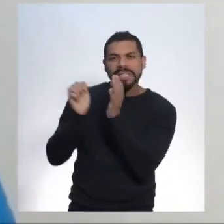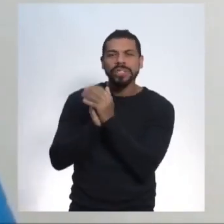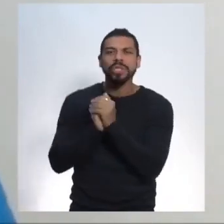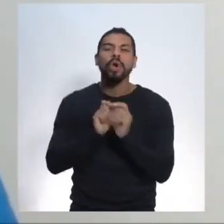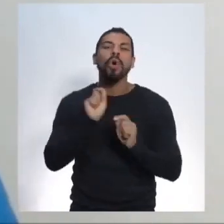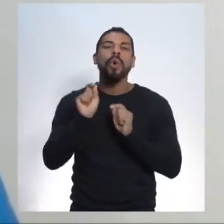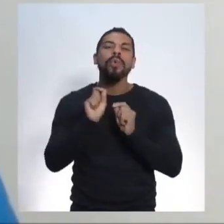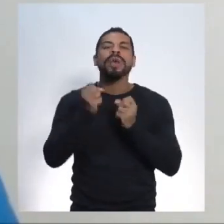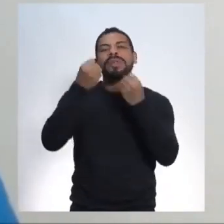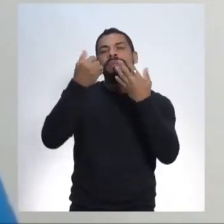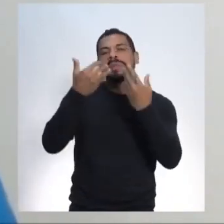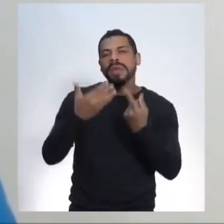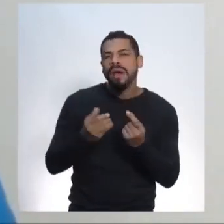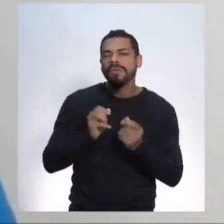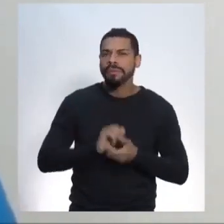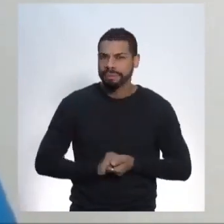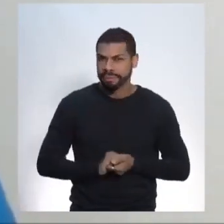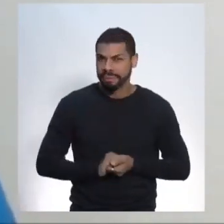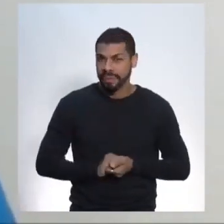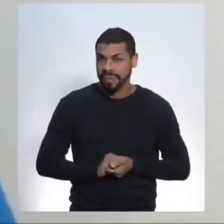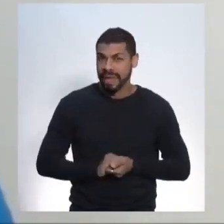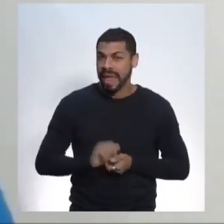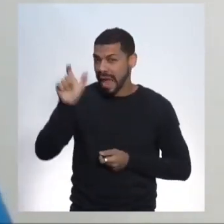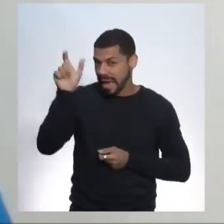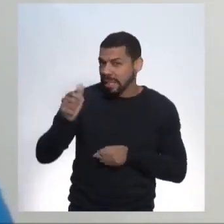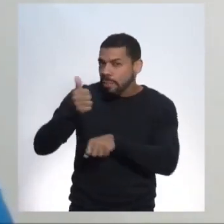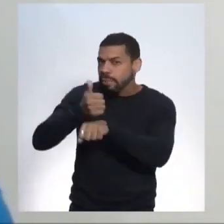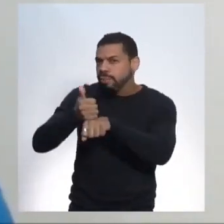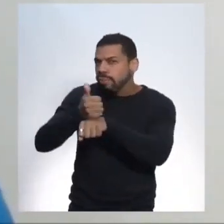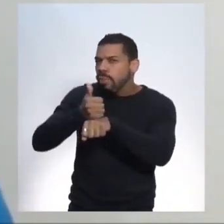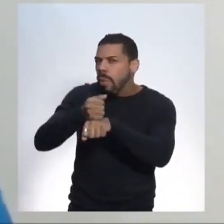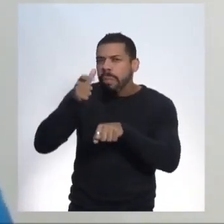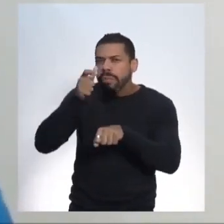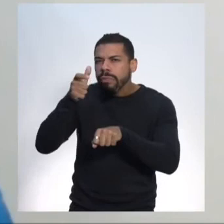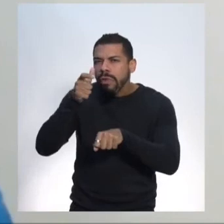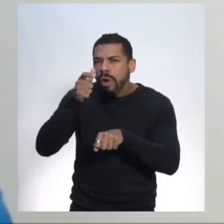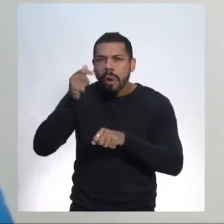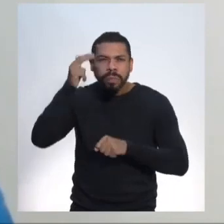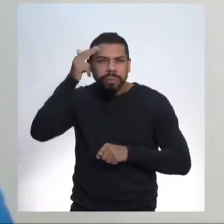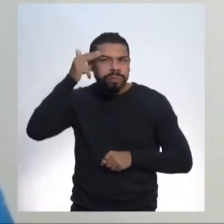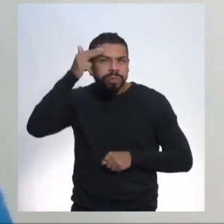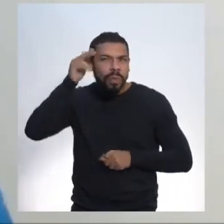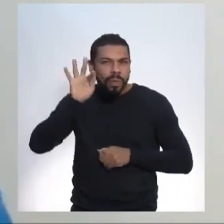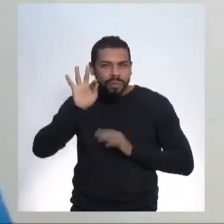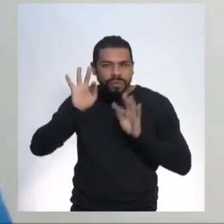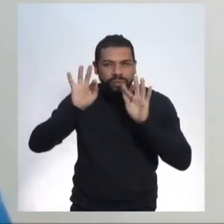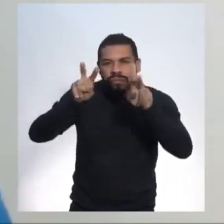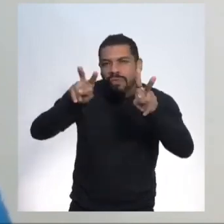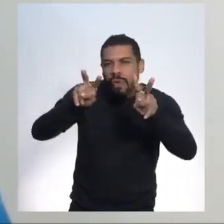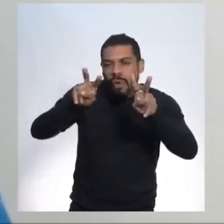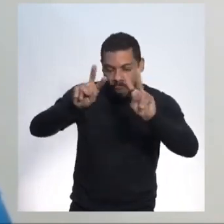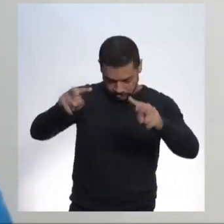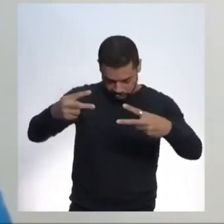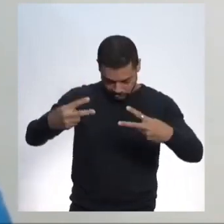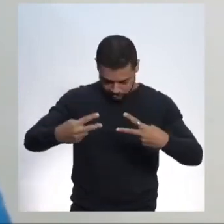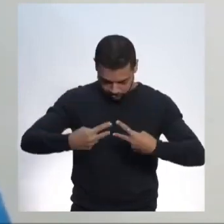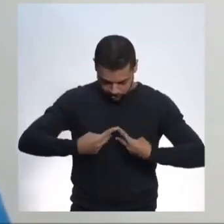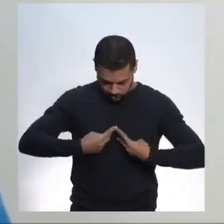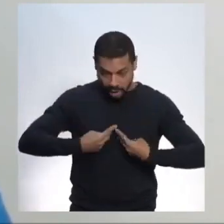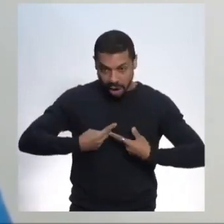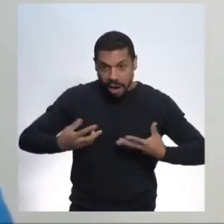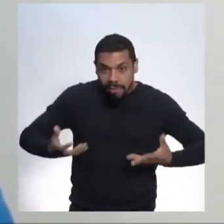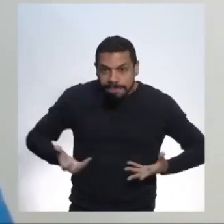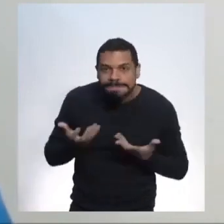Jung. Ele disse que quem olha para fora sonha, quem olha para dentro desperta.